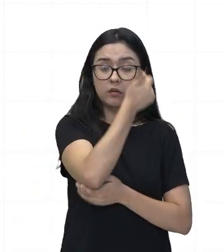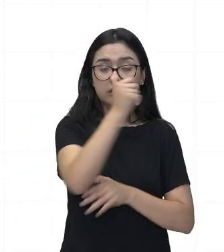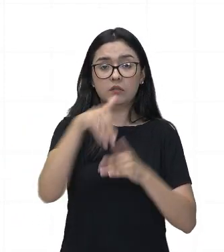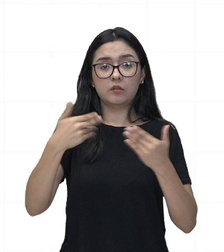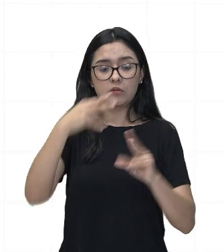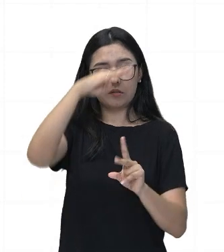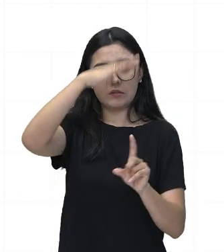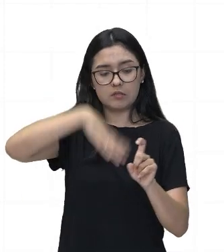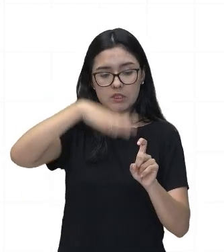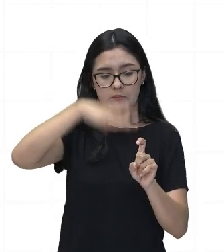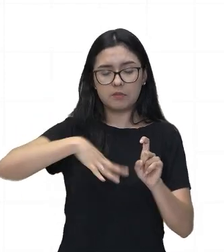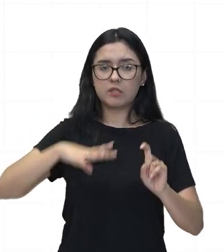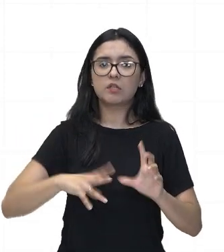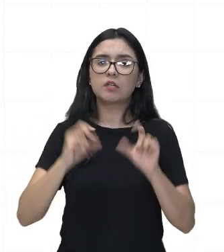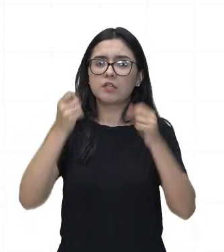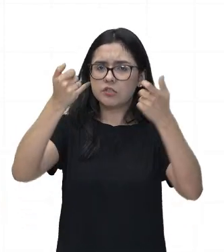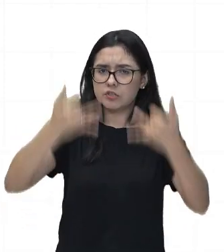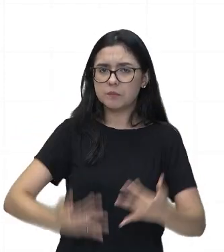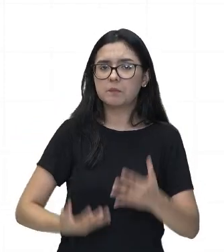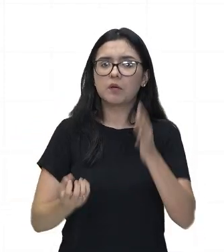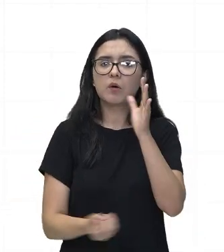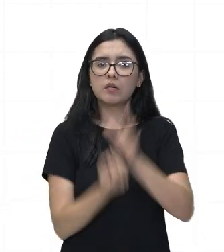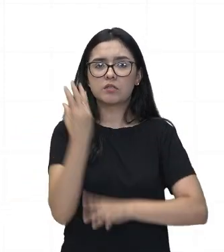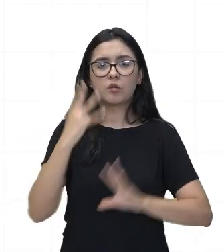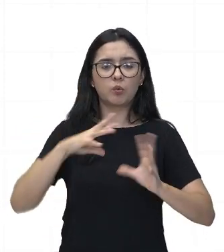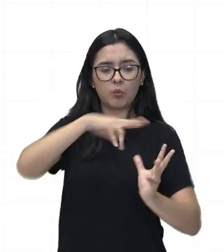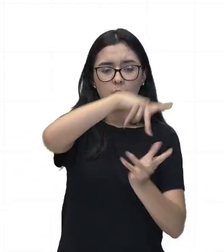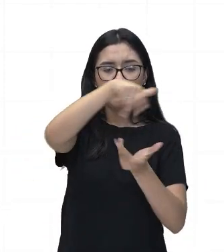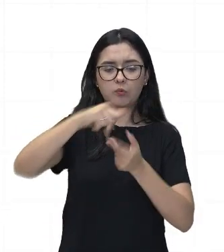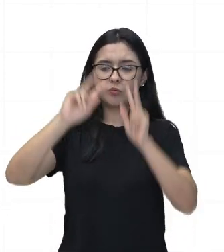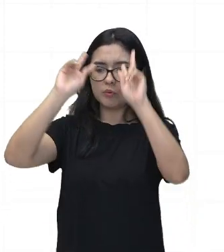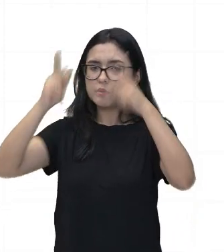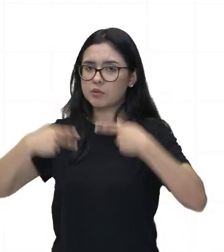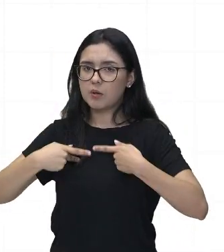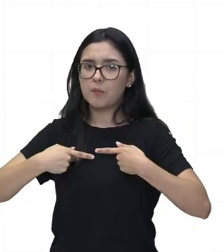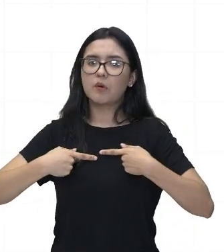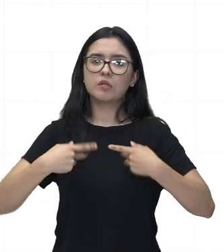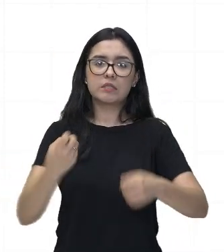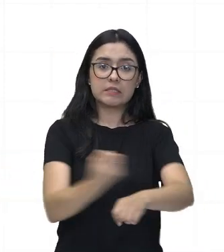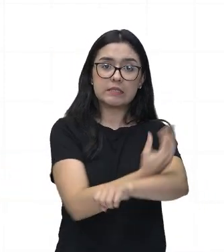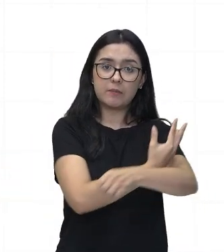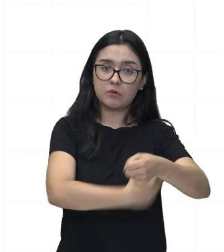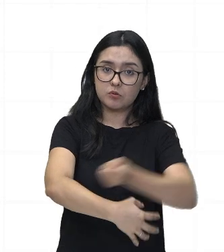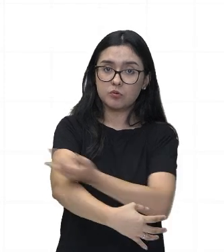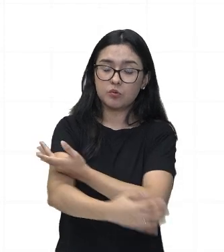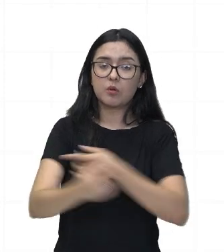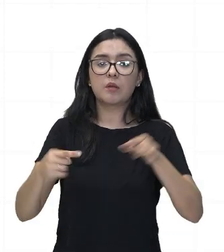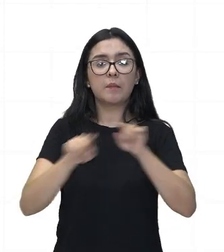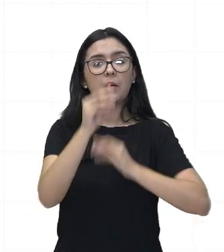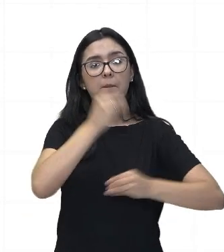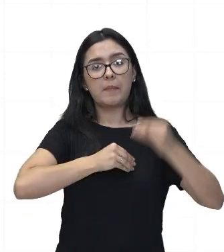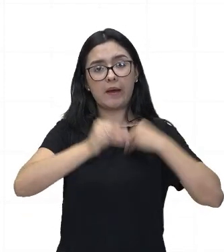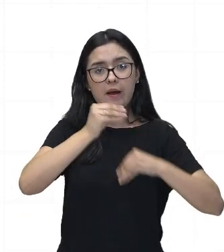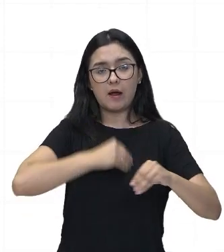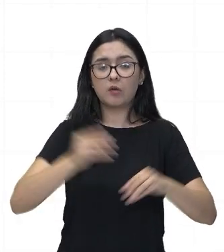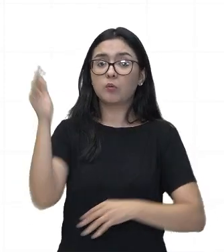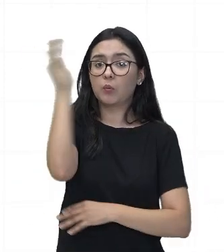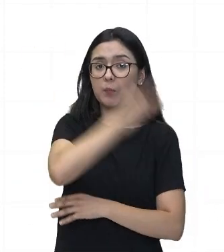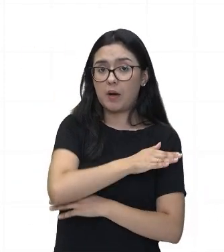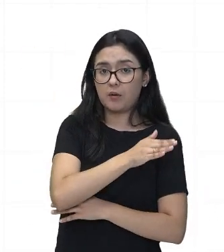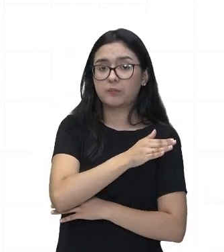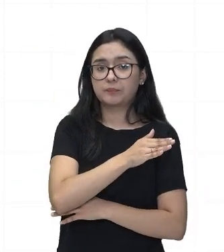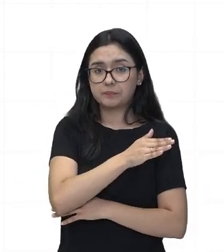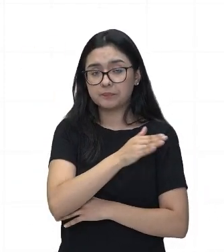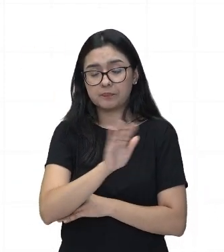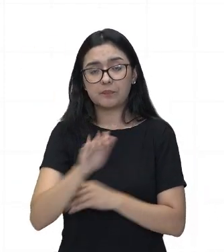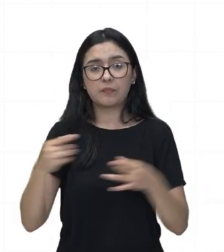a origem de tudo que existe, do mundo, do ser humano, das emoções, dos pecados, do mal,